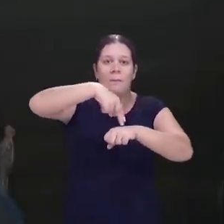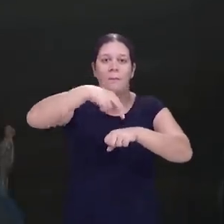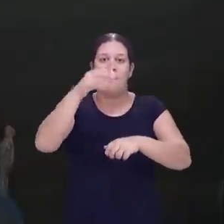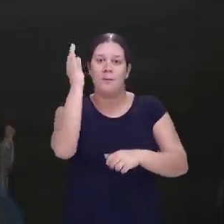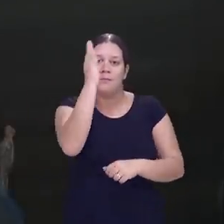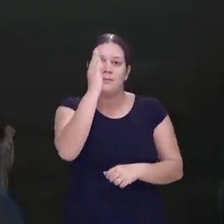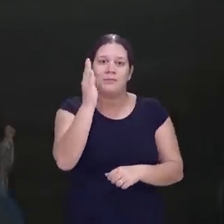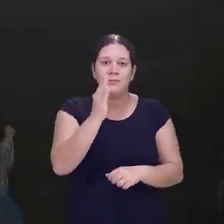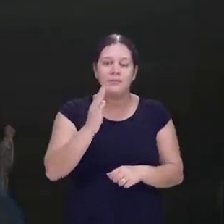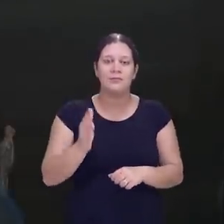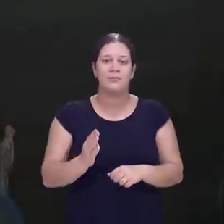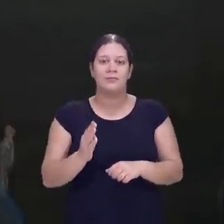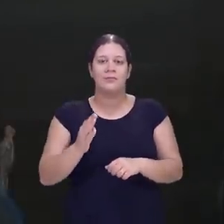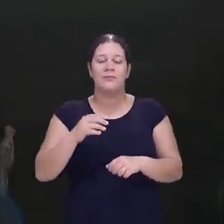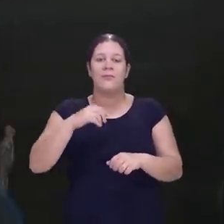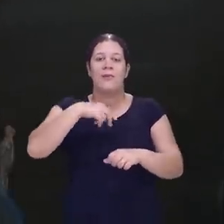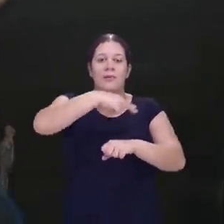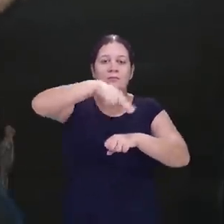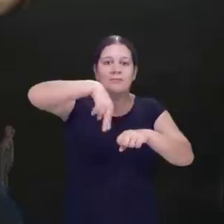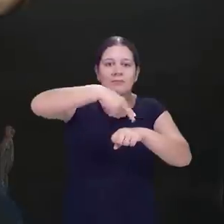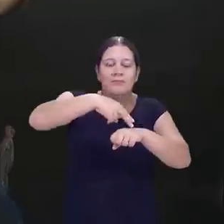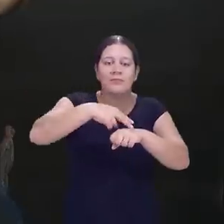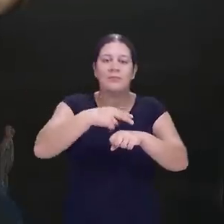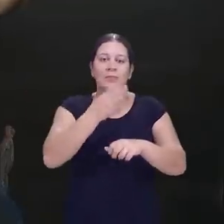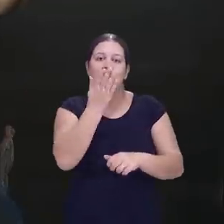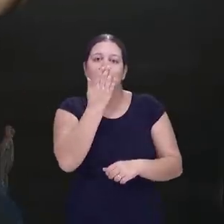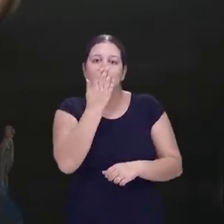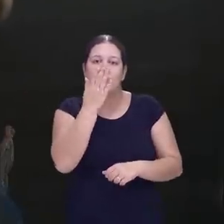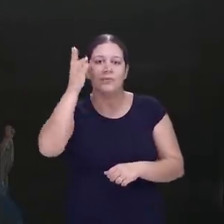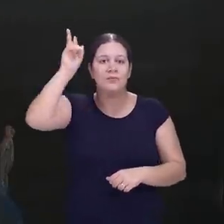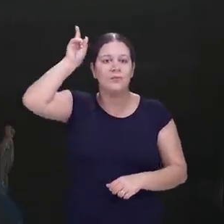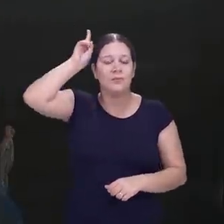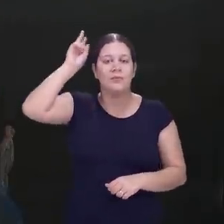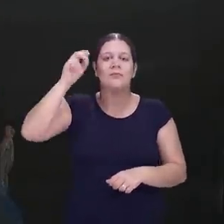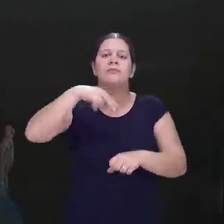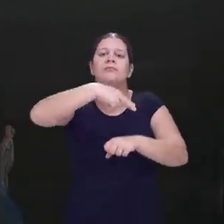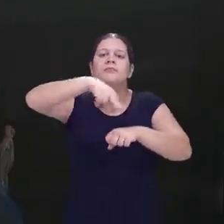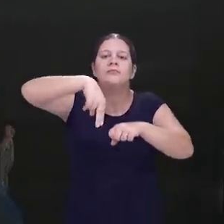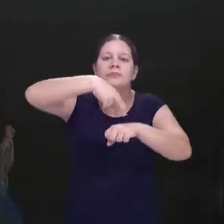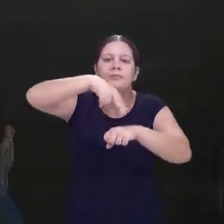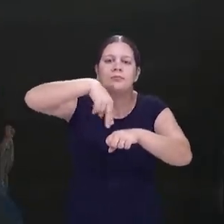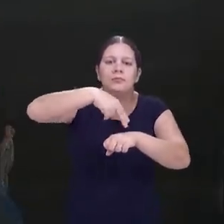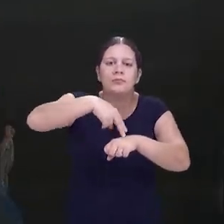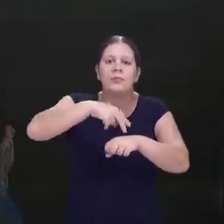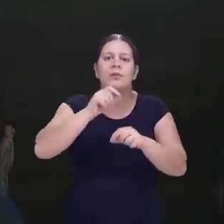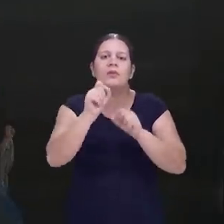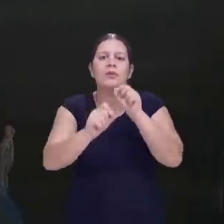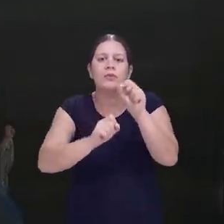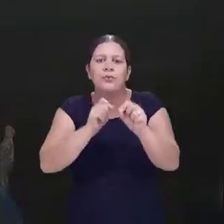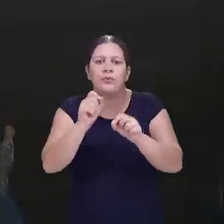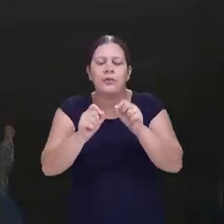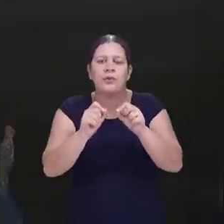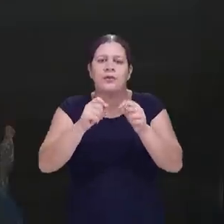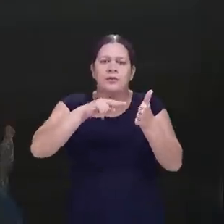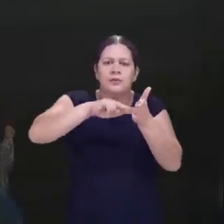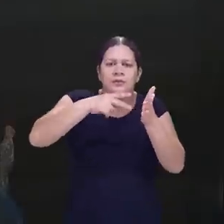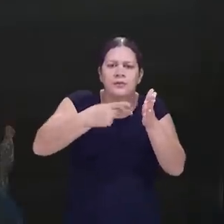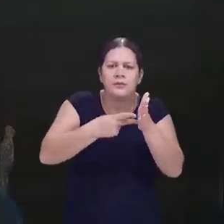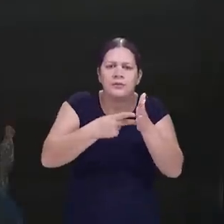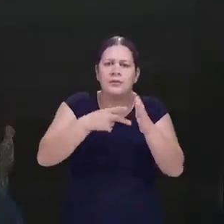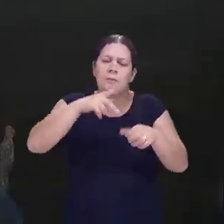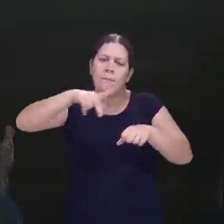brasileira, a nação indígena, afinal, nação. Nação é a mesma coisa que